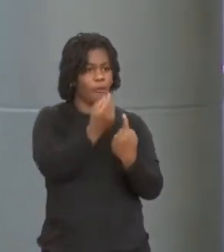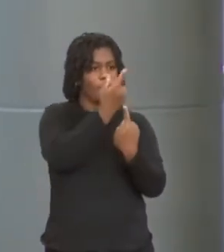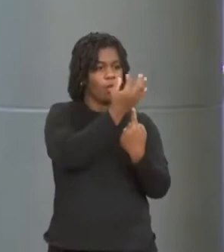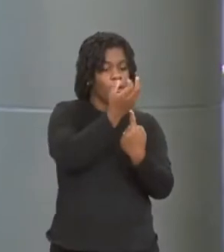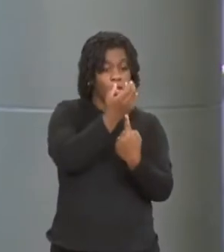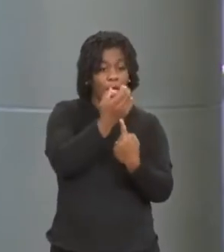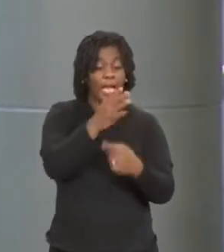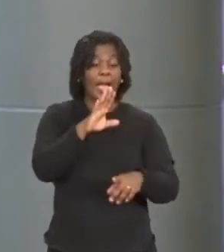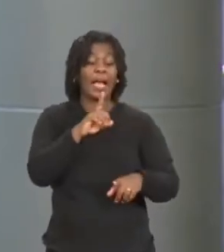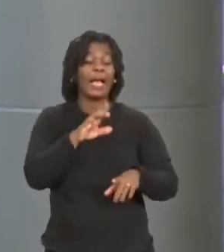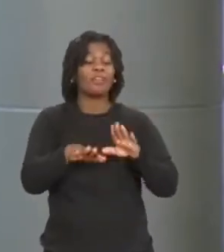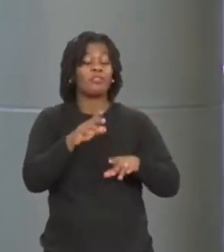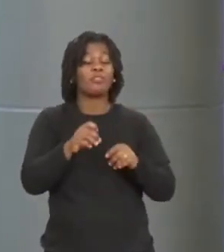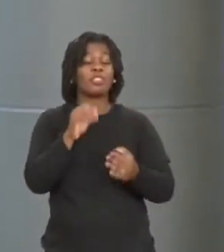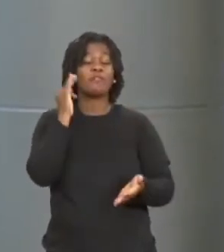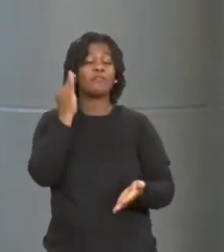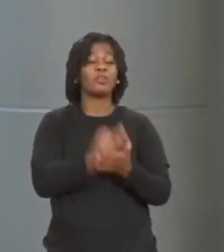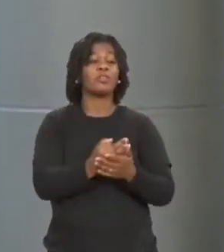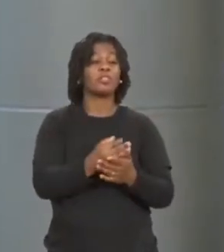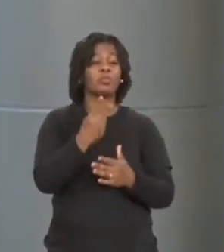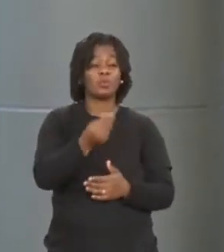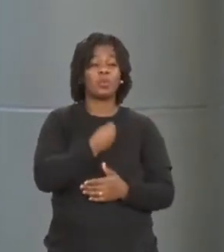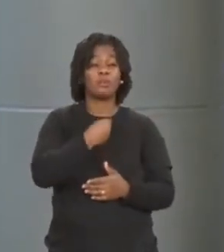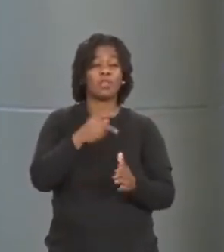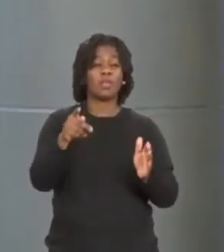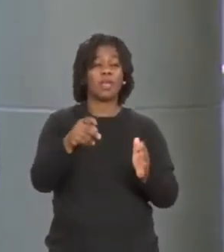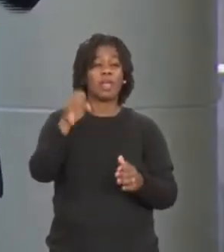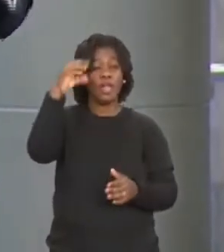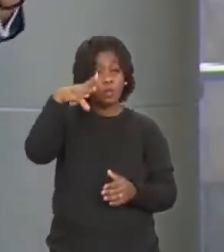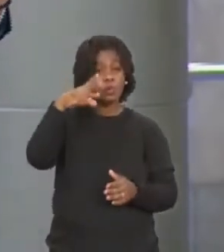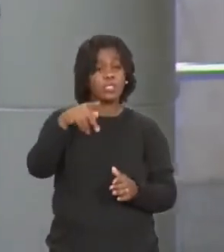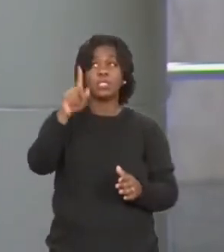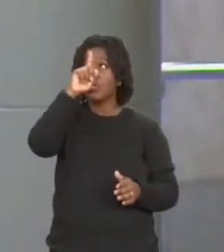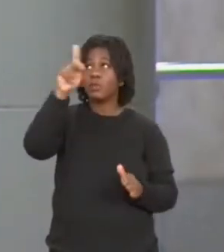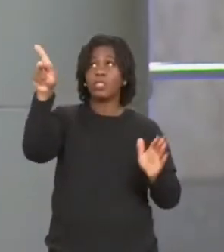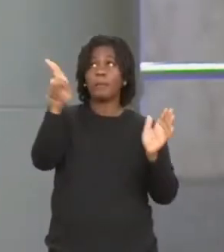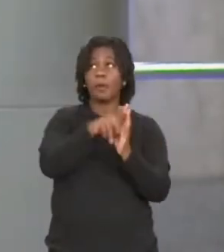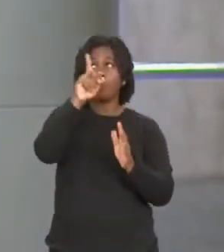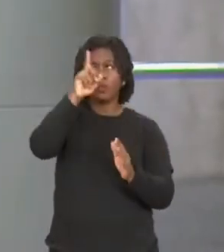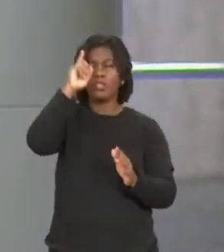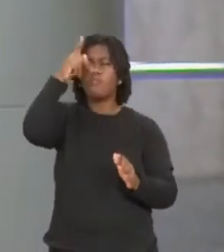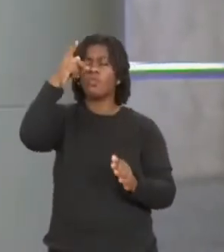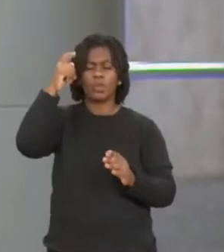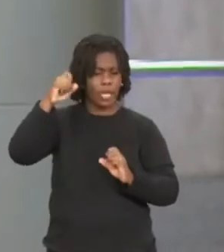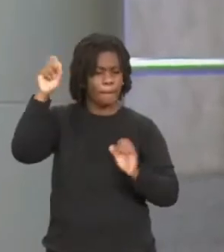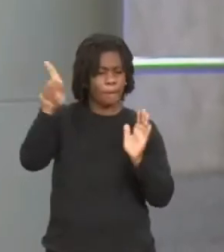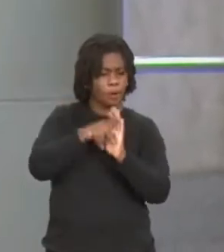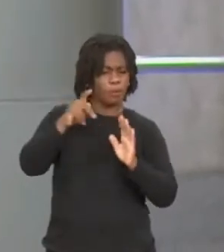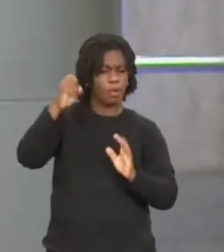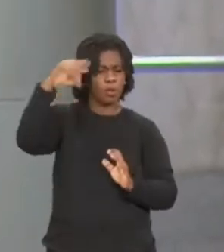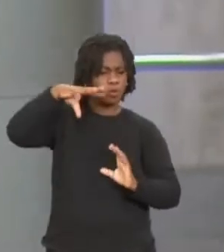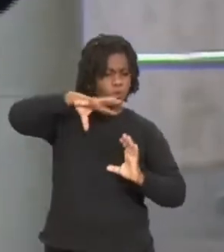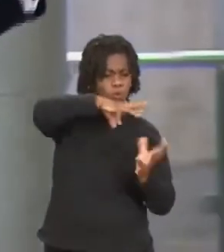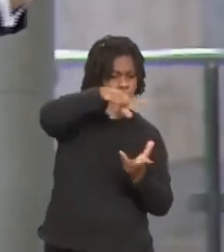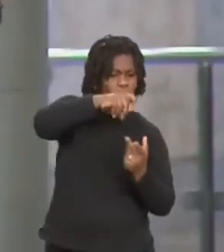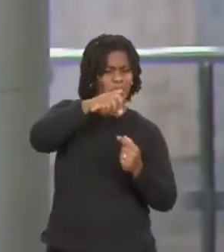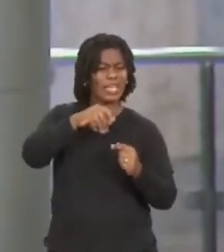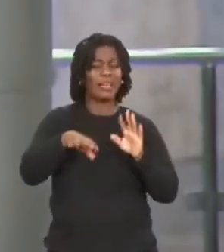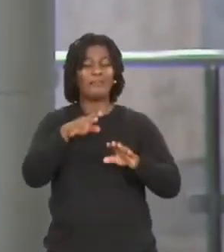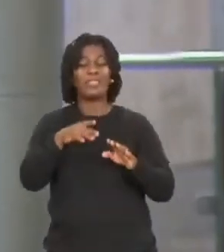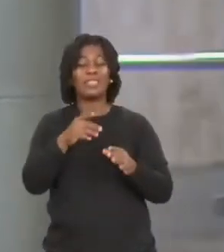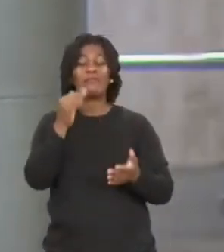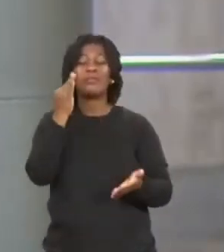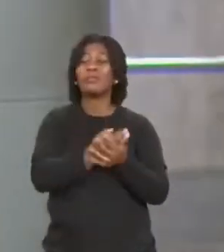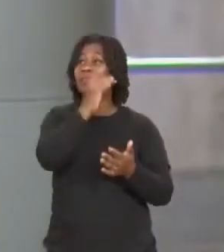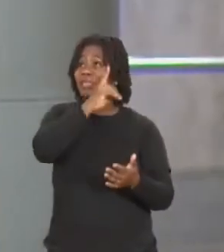sua vida é luz, é Deus. Deus é luz. Jesus disse: eu sou a luz do mundo. De repente está faltando luz. Você sabe que está faltando Deus. Você